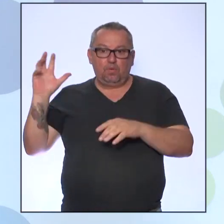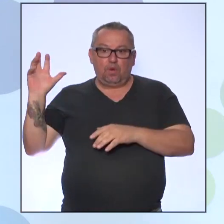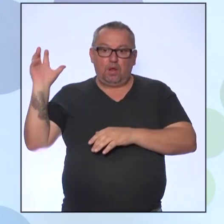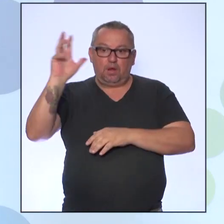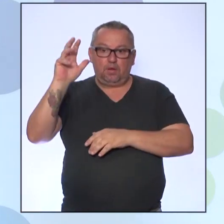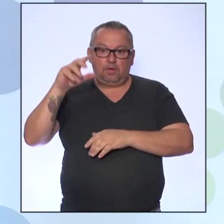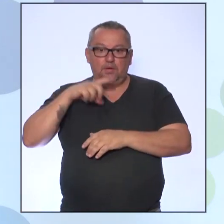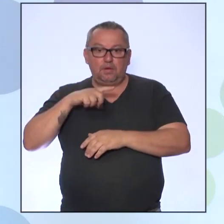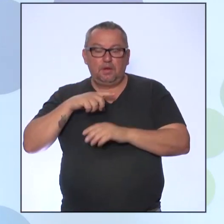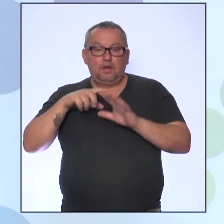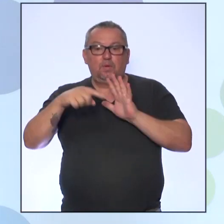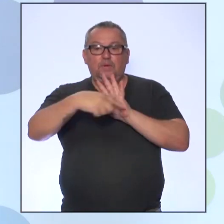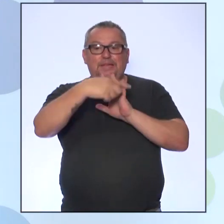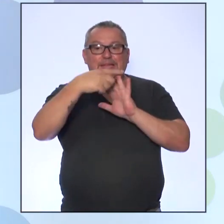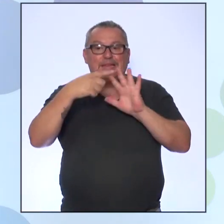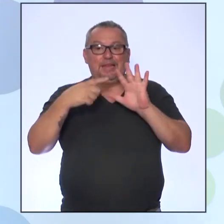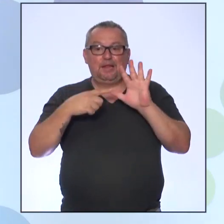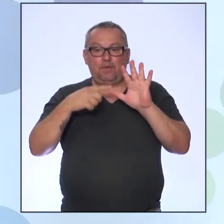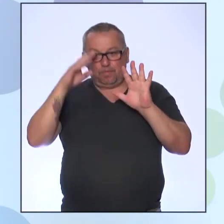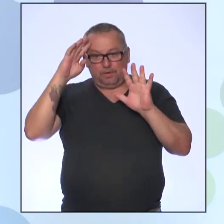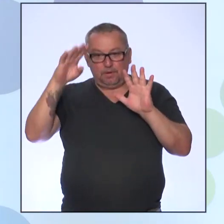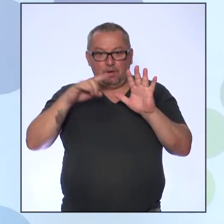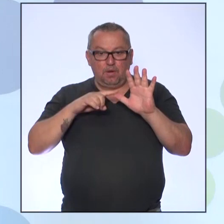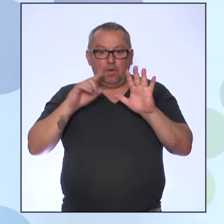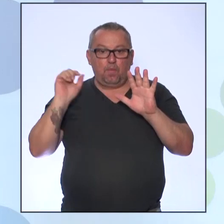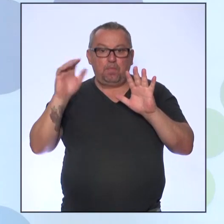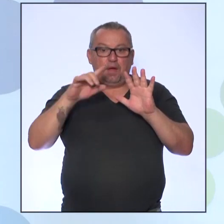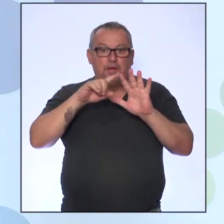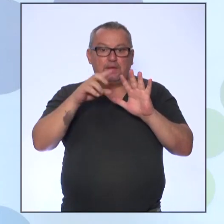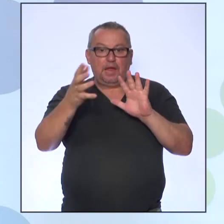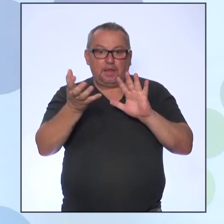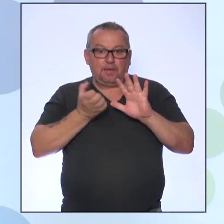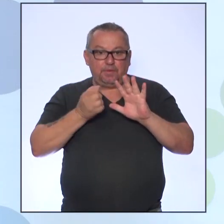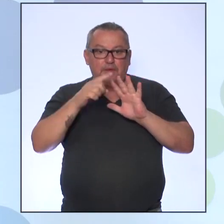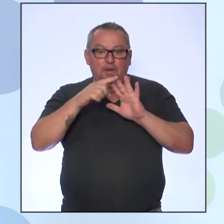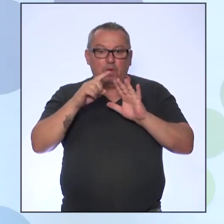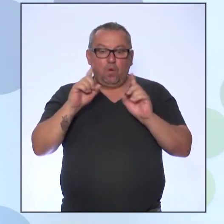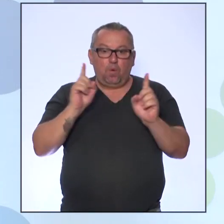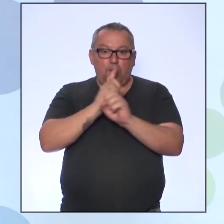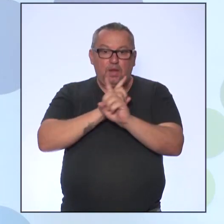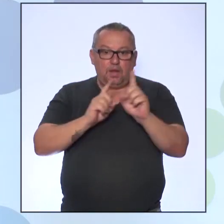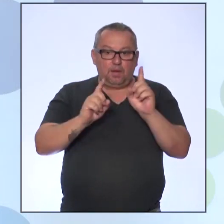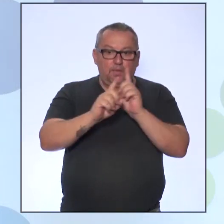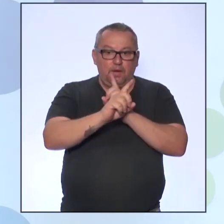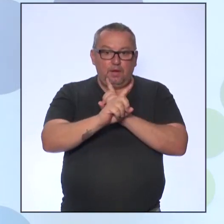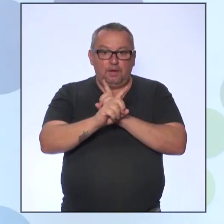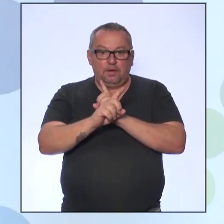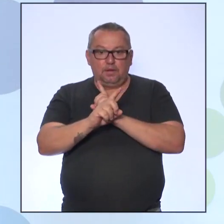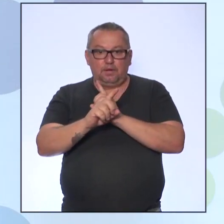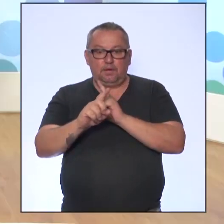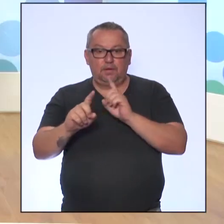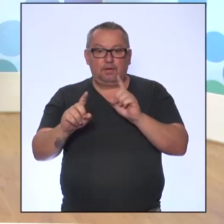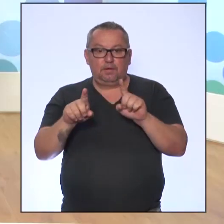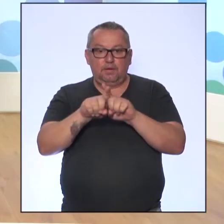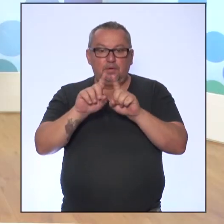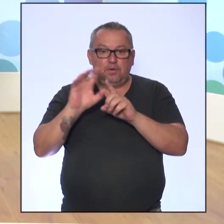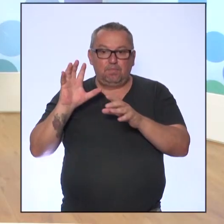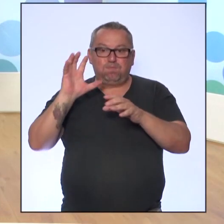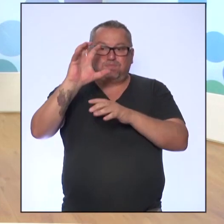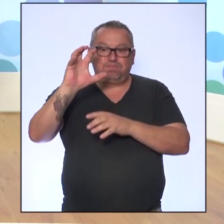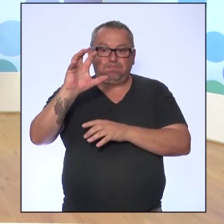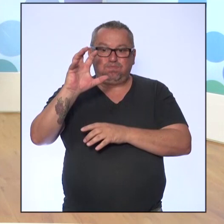os 5 principais movimentos, que é o passe, a recepção, o drible, me ajuda aí, Fê, a